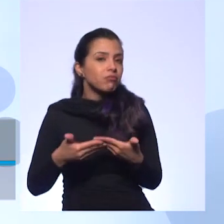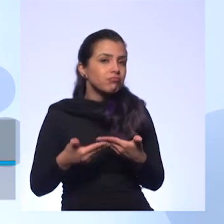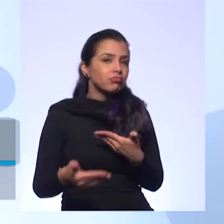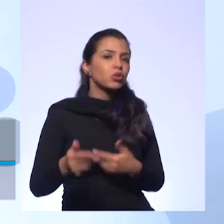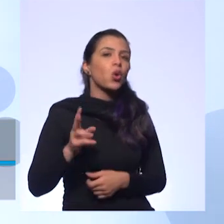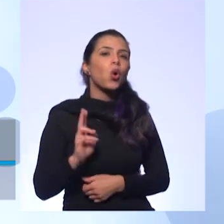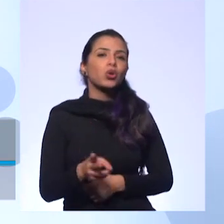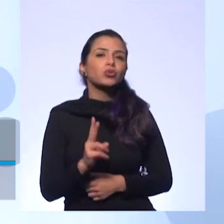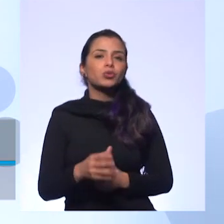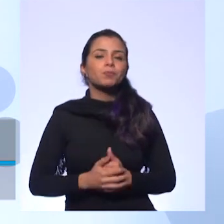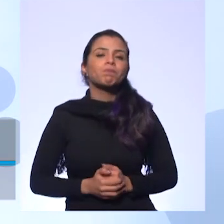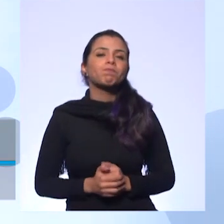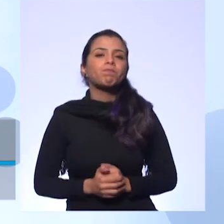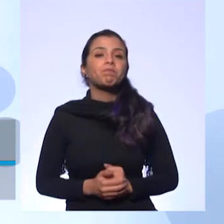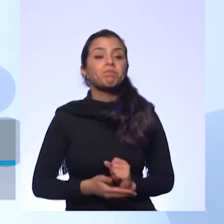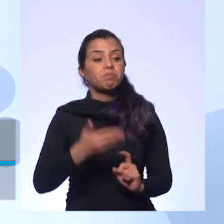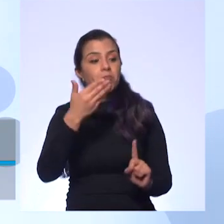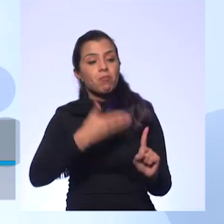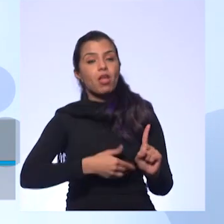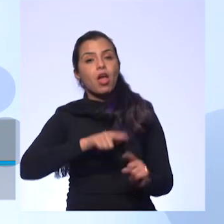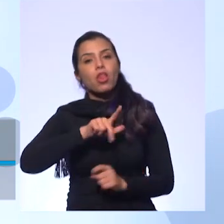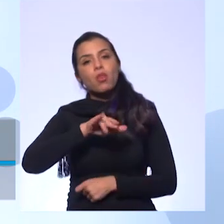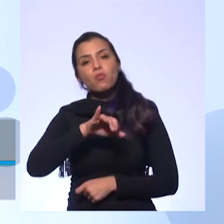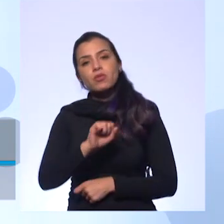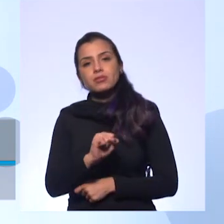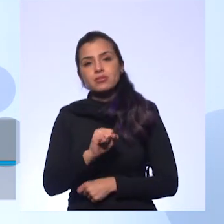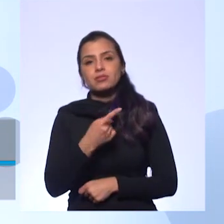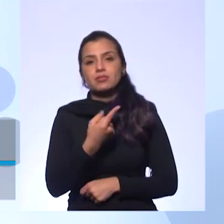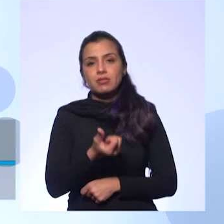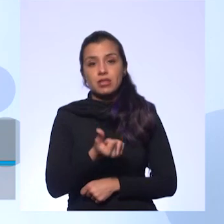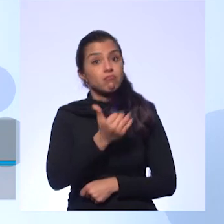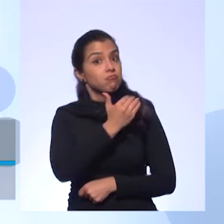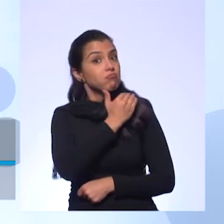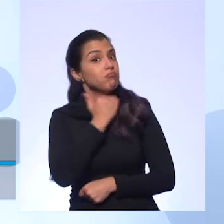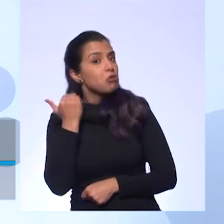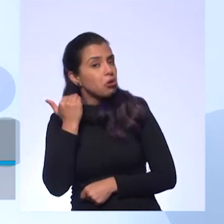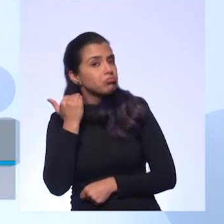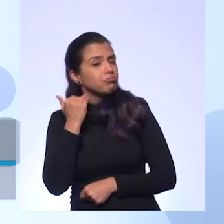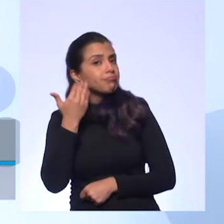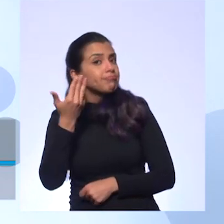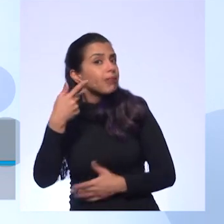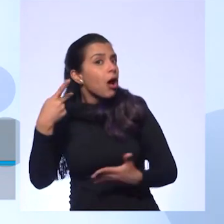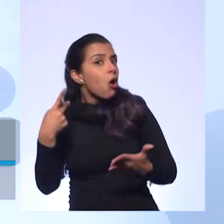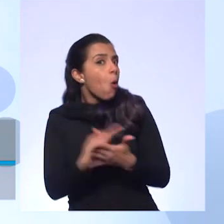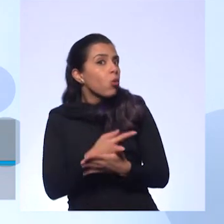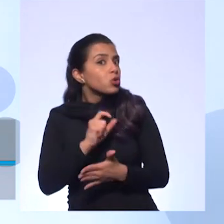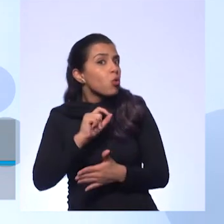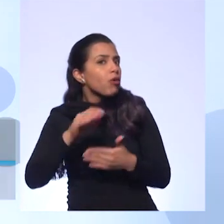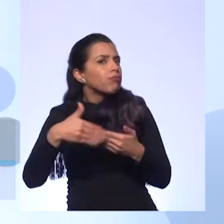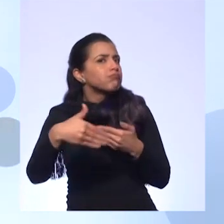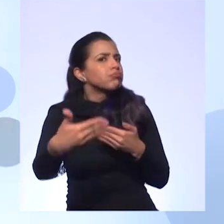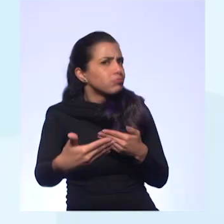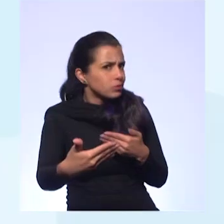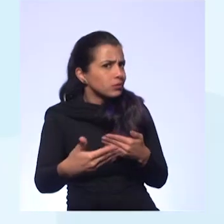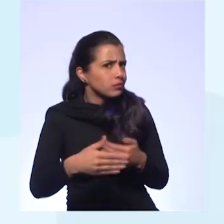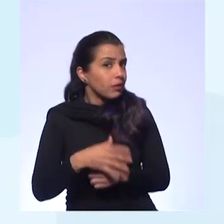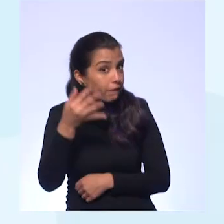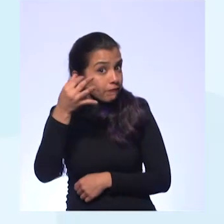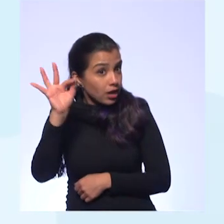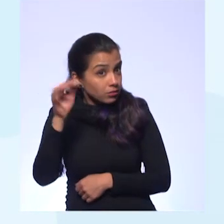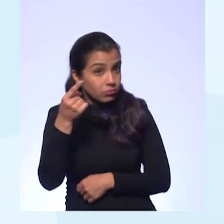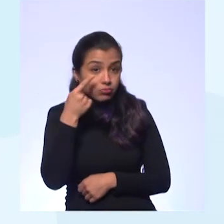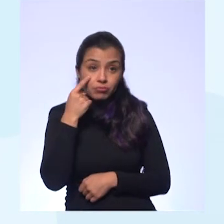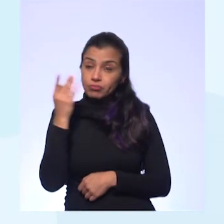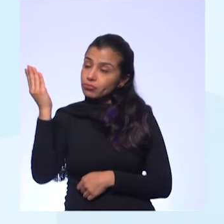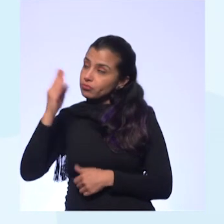aula. Depois que o rei Luís XVI foi executado, que reações isso acabou gerando na França? Então, vamos dar uma olhadinha